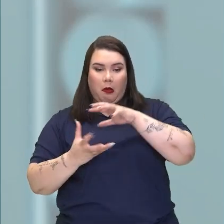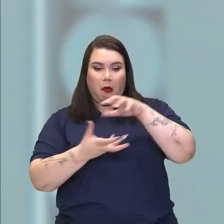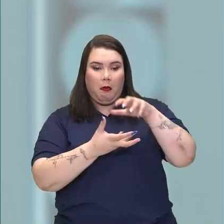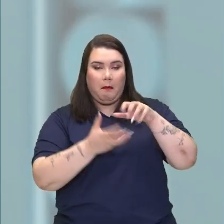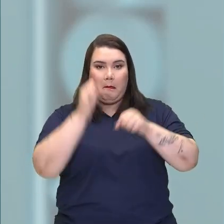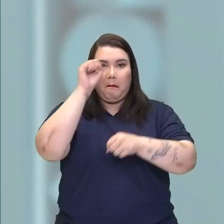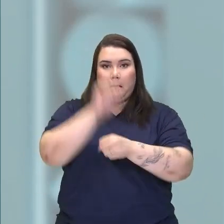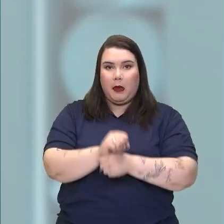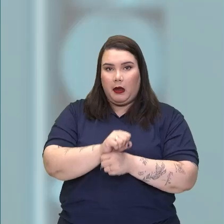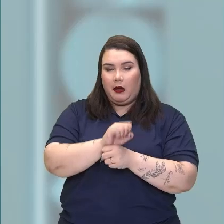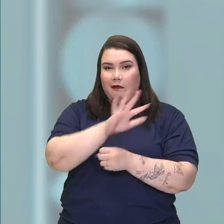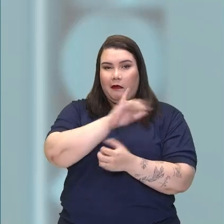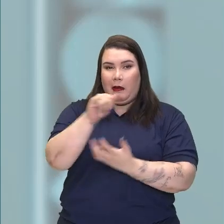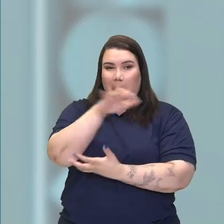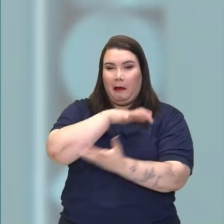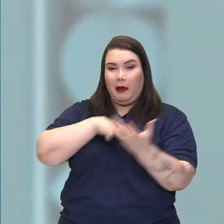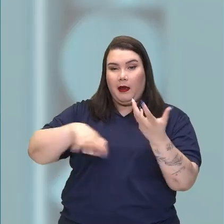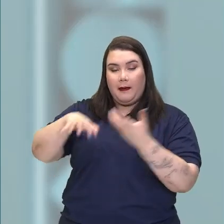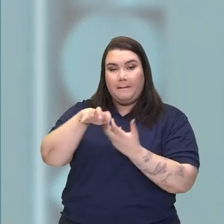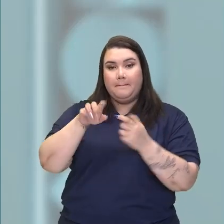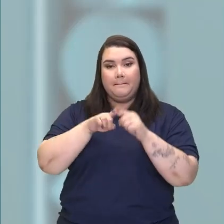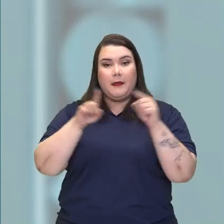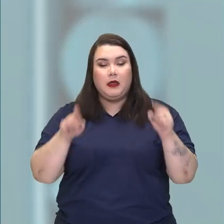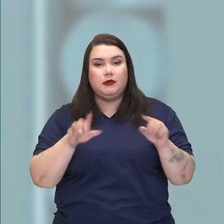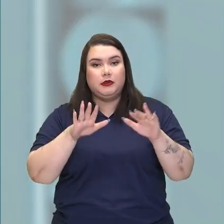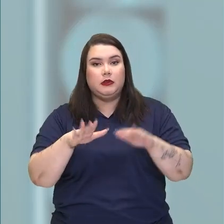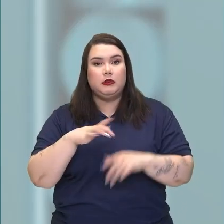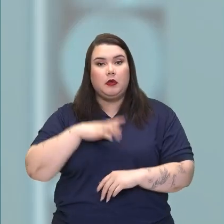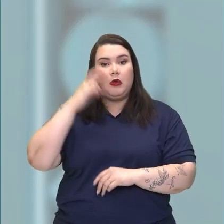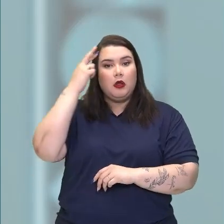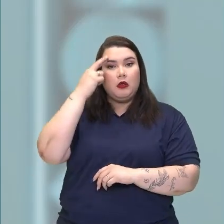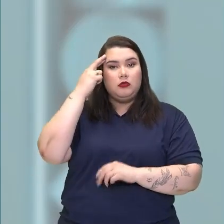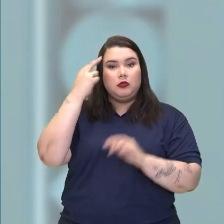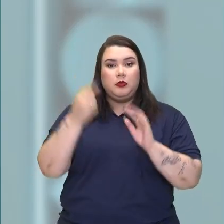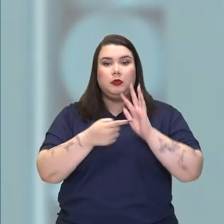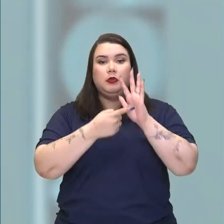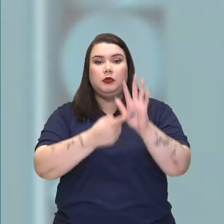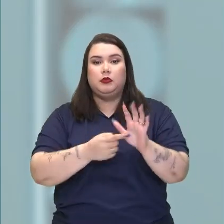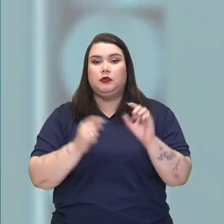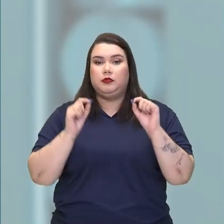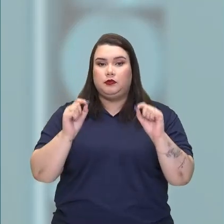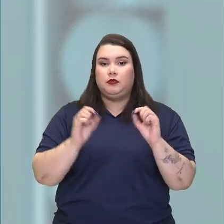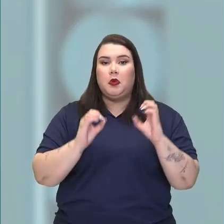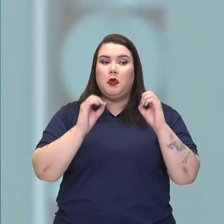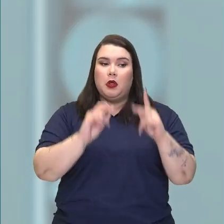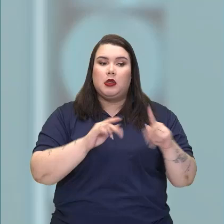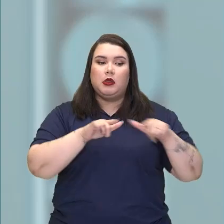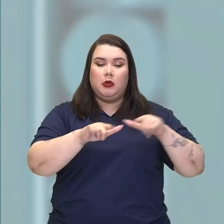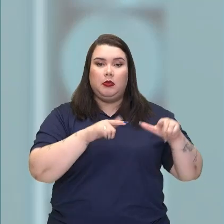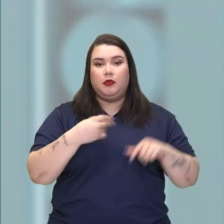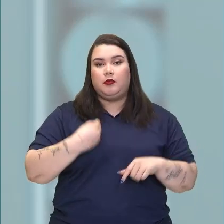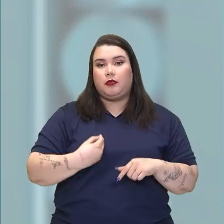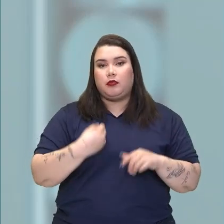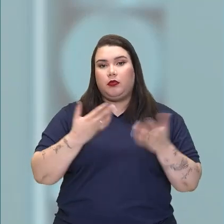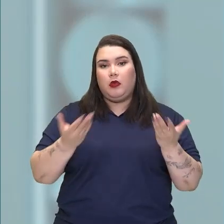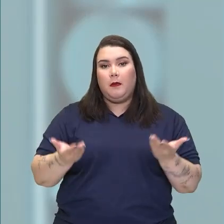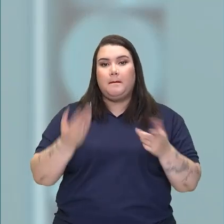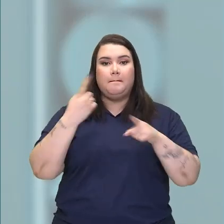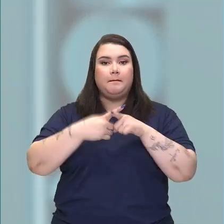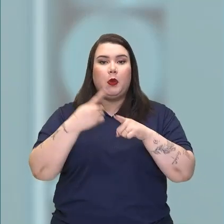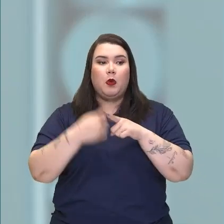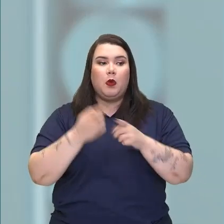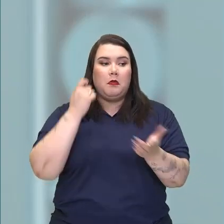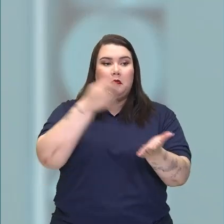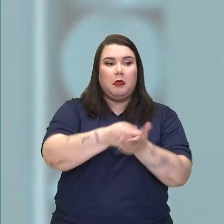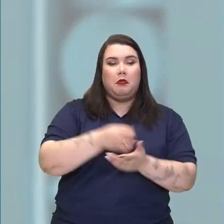caos. Mas, claro, aí entra a questão da reflexão que o texto motivador traz, né? Ok, esse trabalho existe, mas por que ele não é